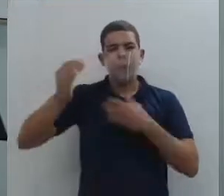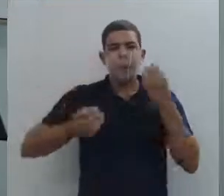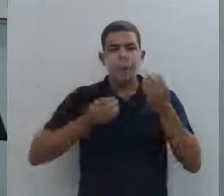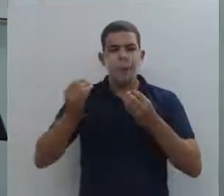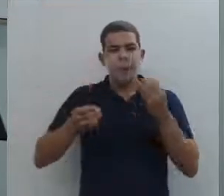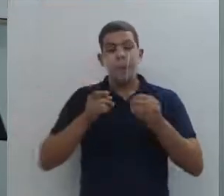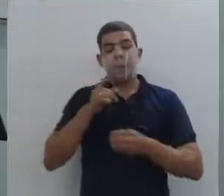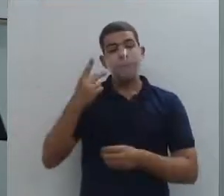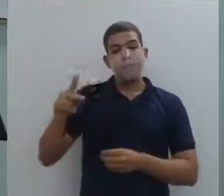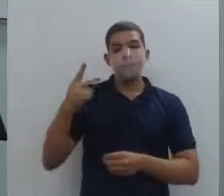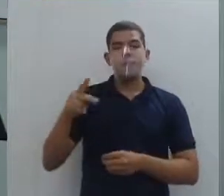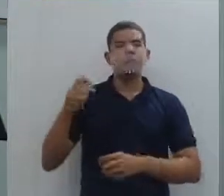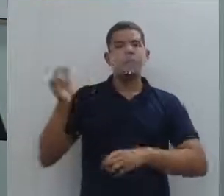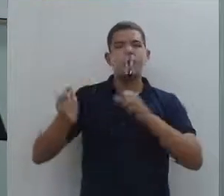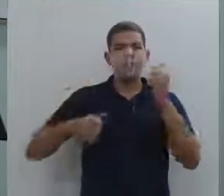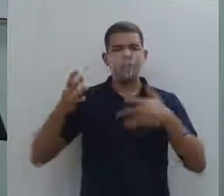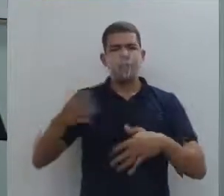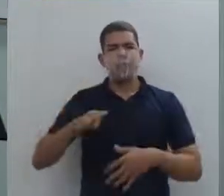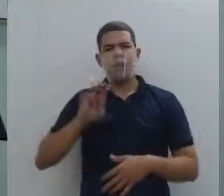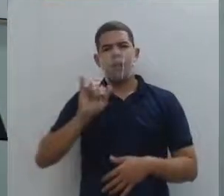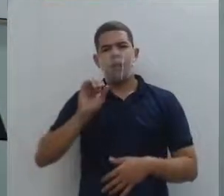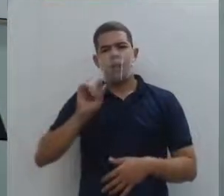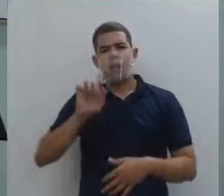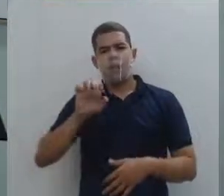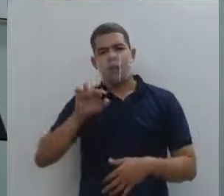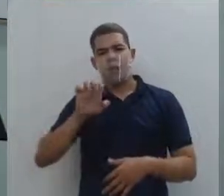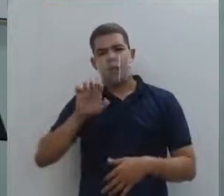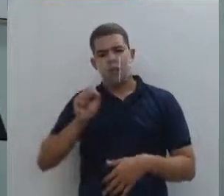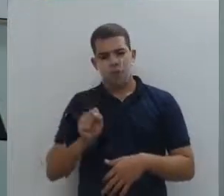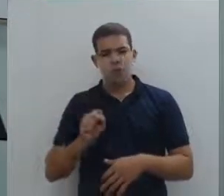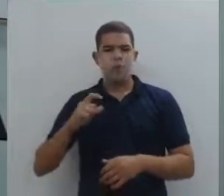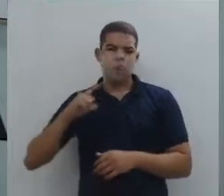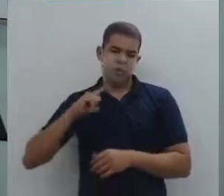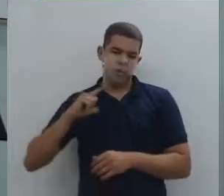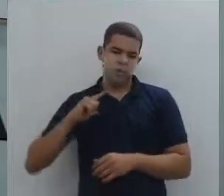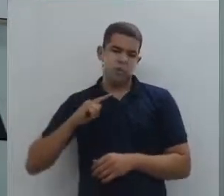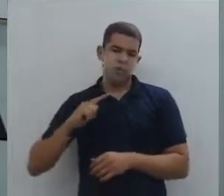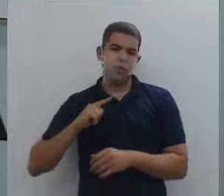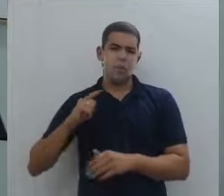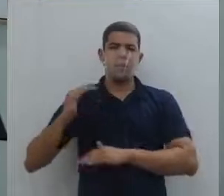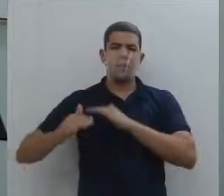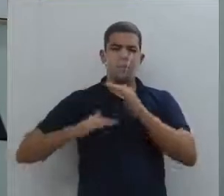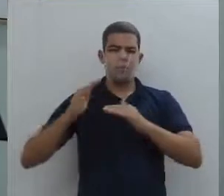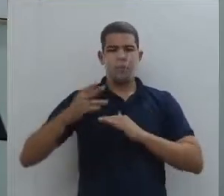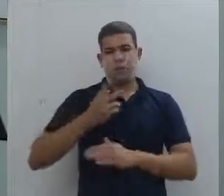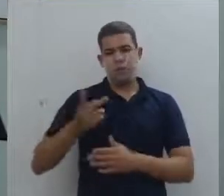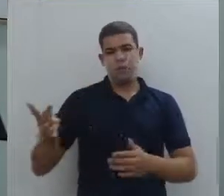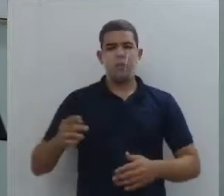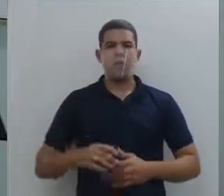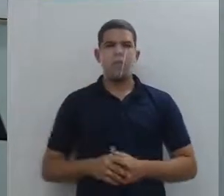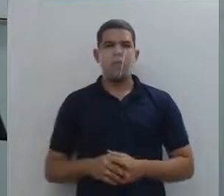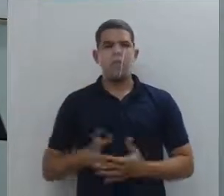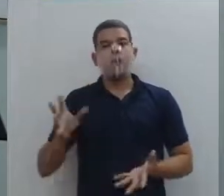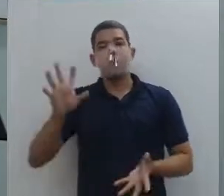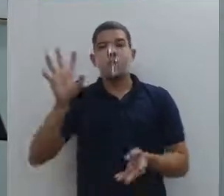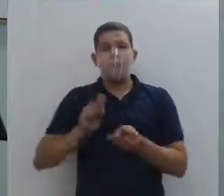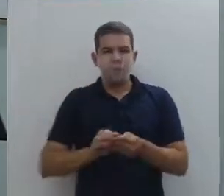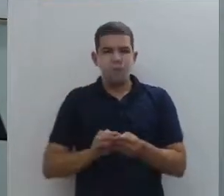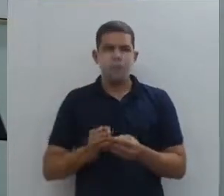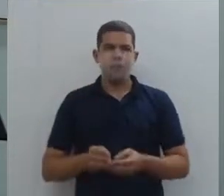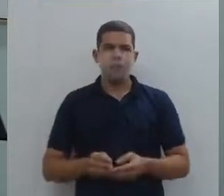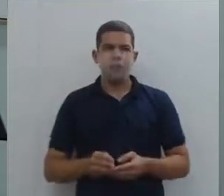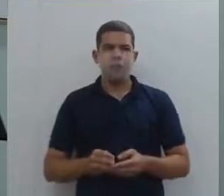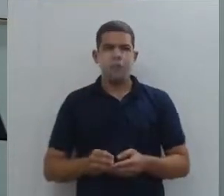da biogênese é o que mais condiz com o processo evolutivo das espécies. Então, a gente, resumidamente falando,